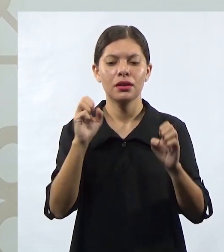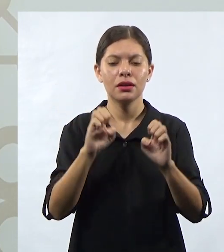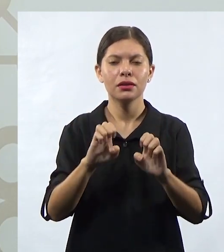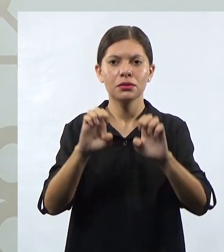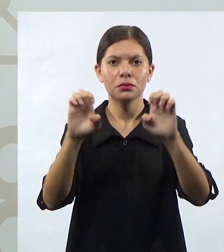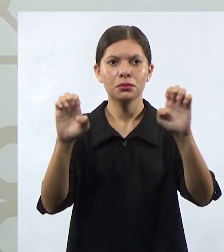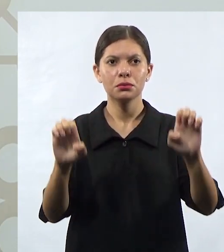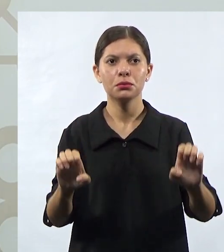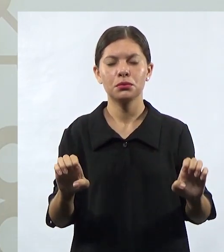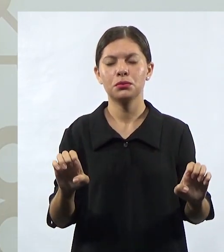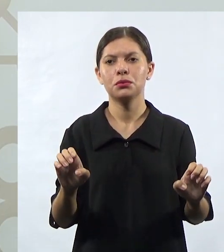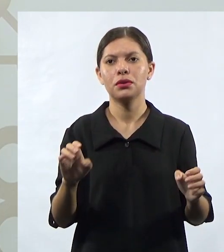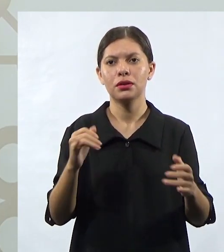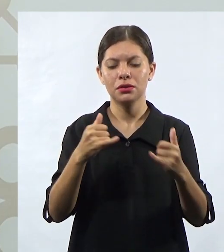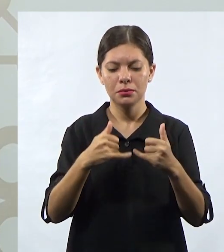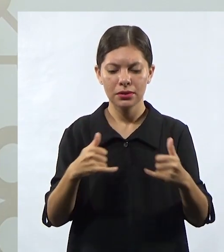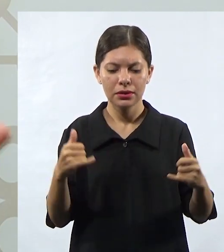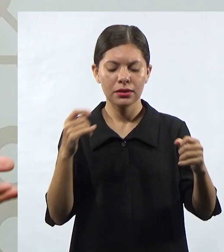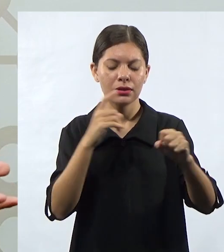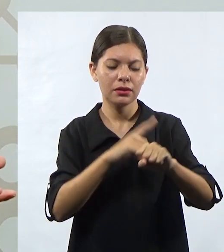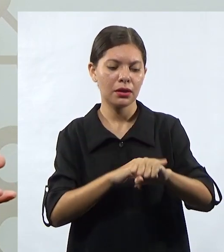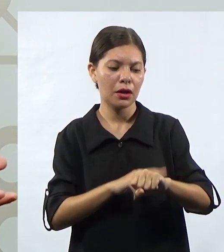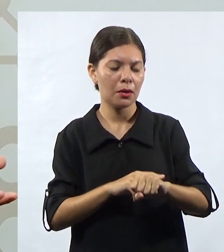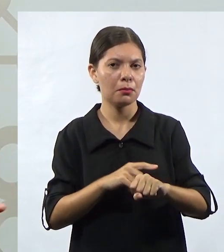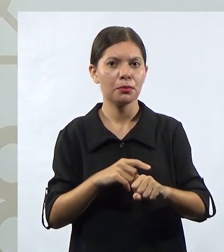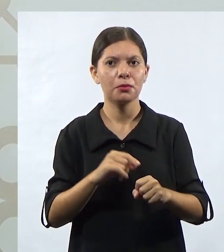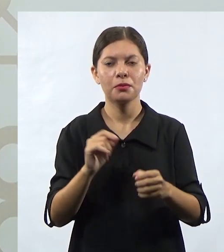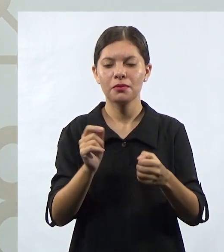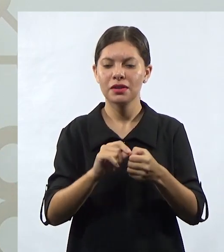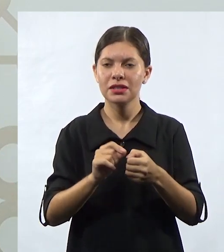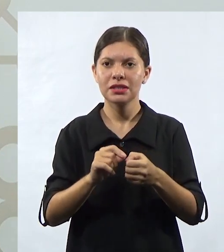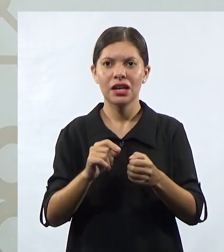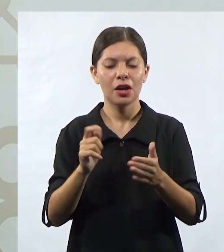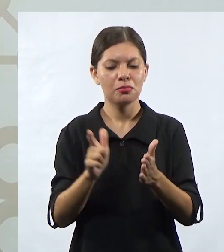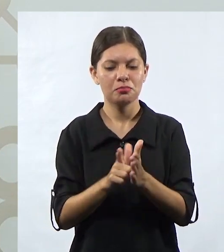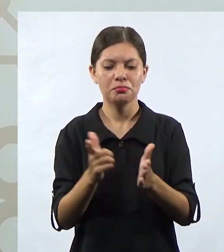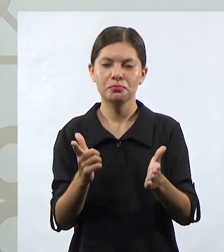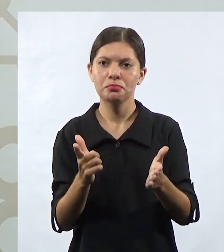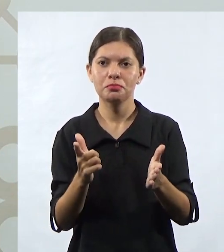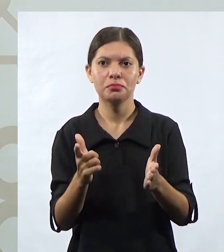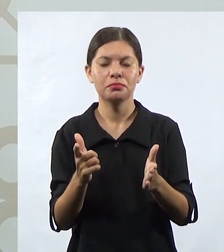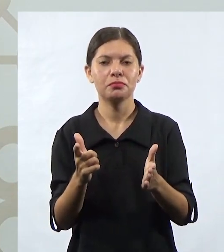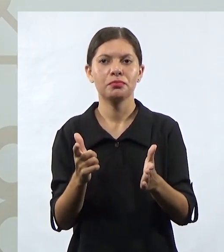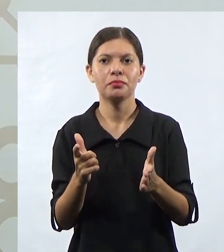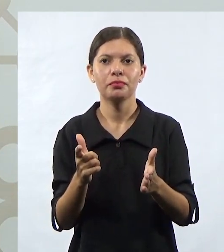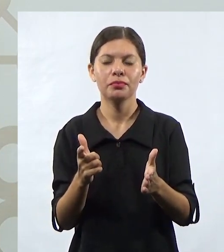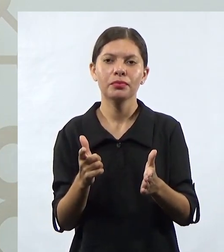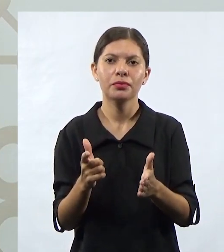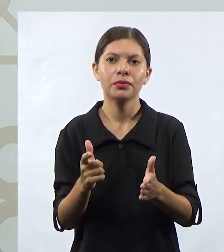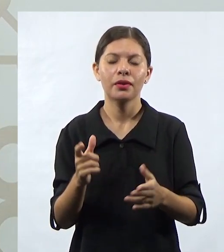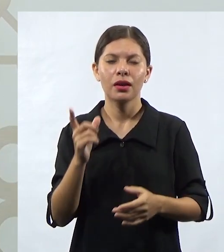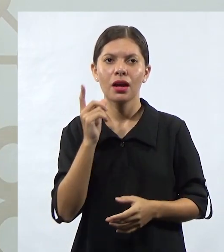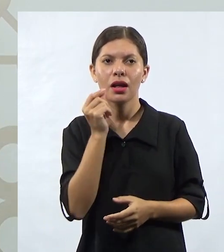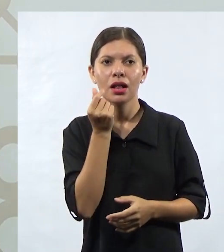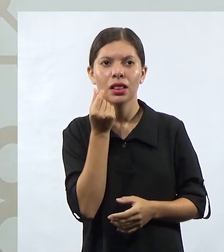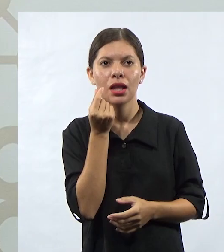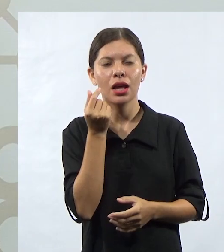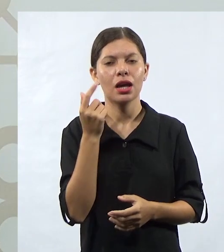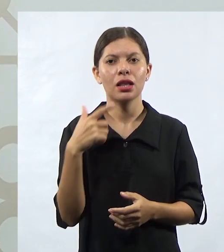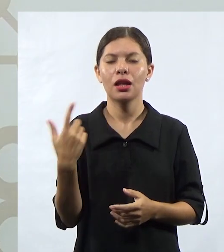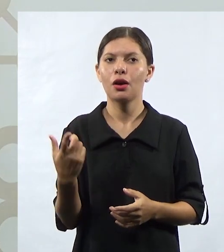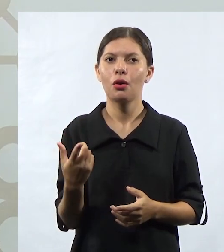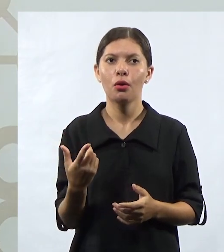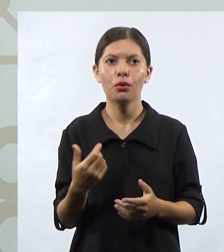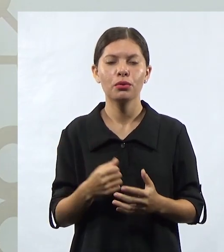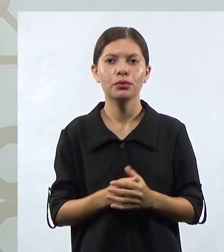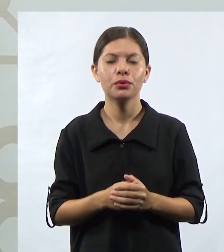do tempo, você vai fazer a linha do tempo ou no papel e caneta ou no recurso mais aprimorado que você tiver. Então, a